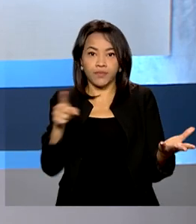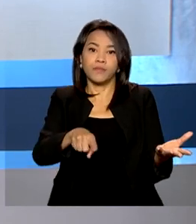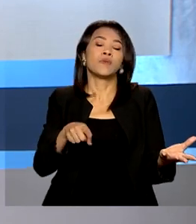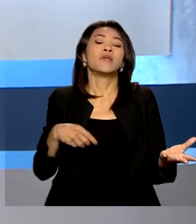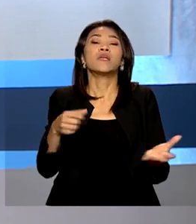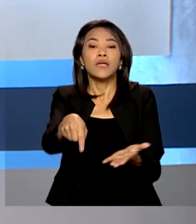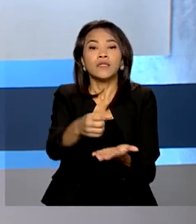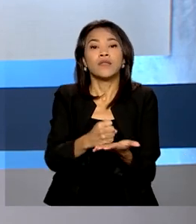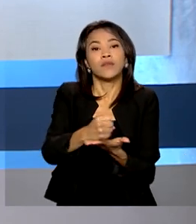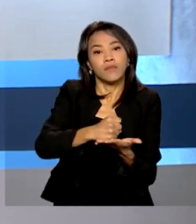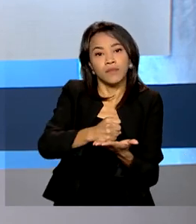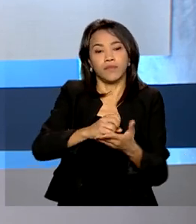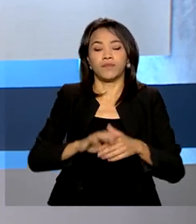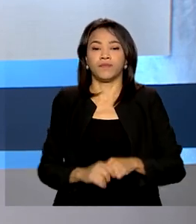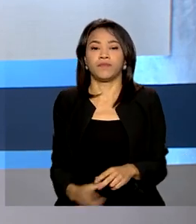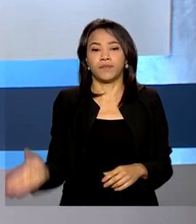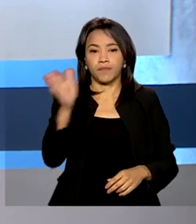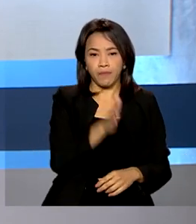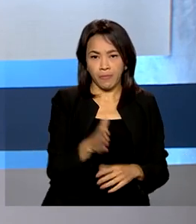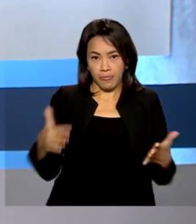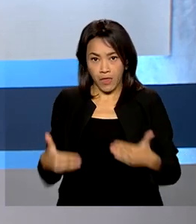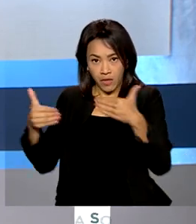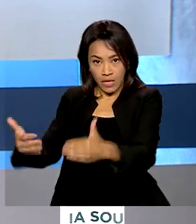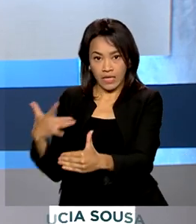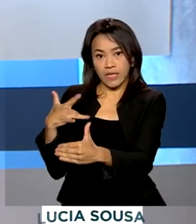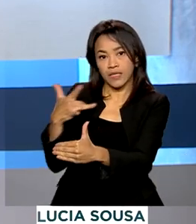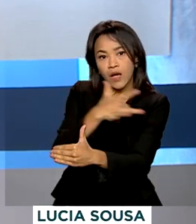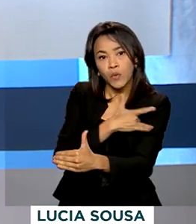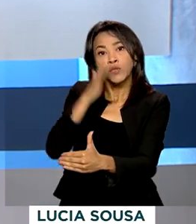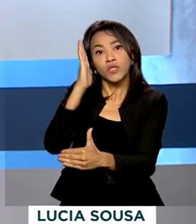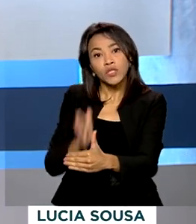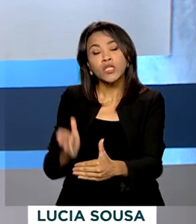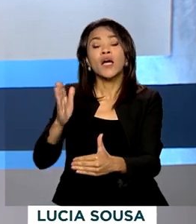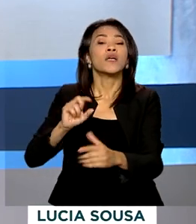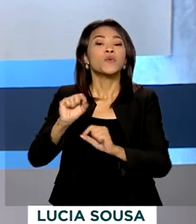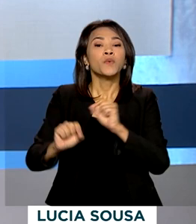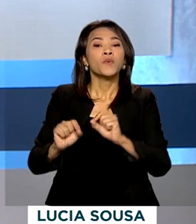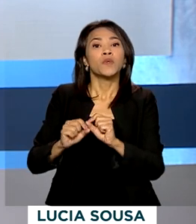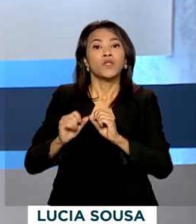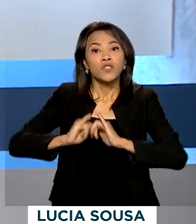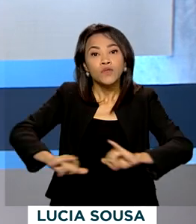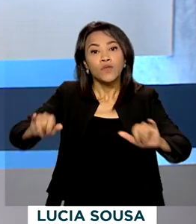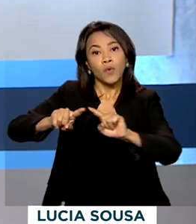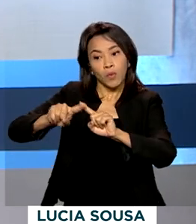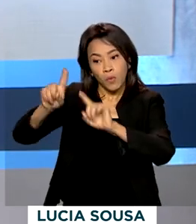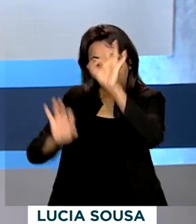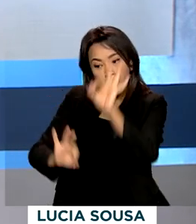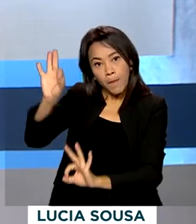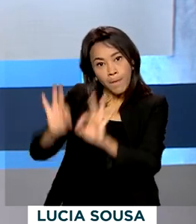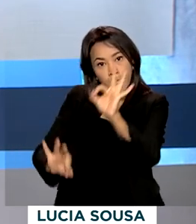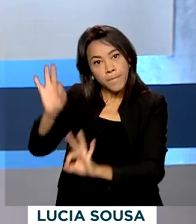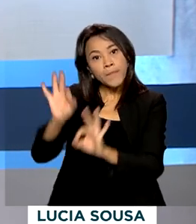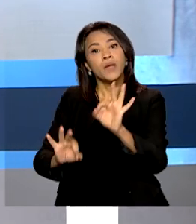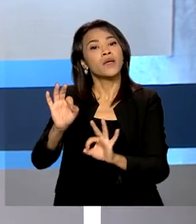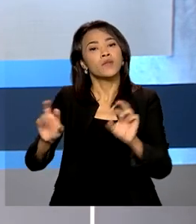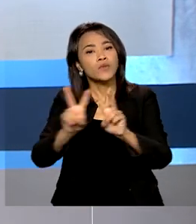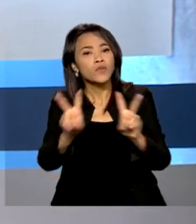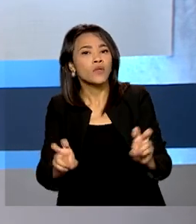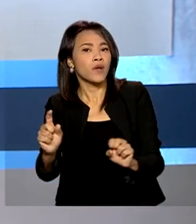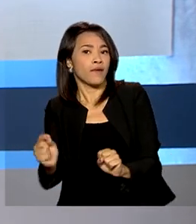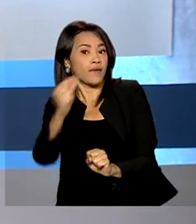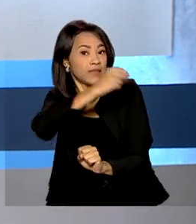o fio Ministério da Saúde lançou o plano de vacinação nas fronteiras para ampliar a cobertura vacinal em 33 cidades